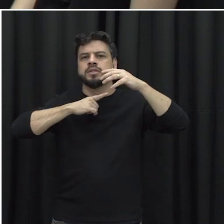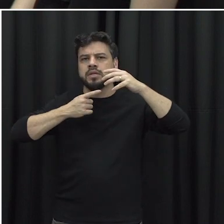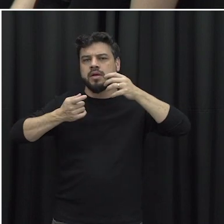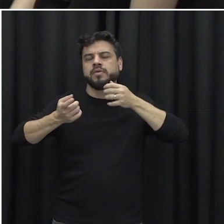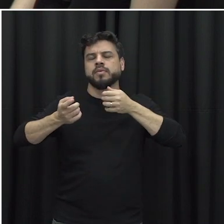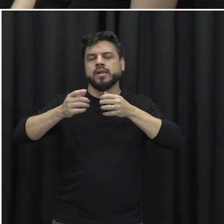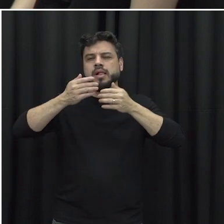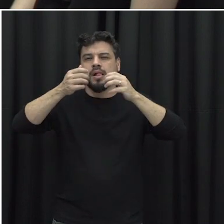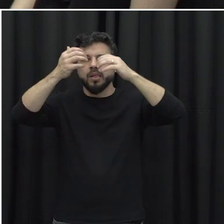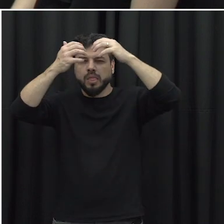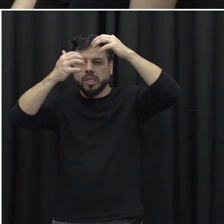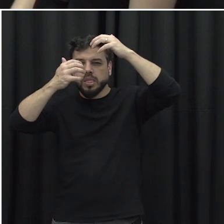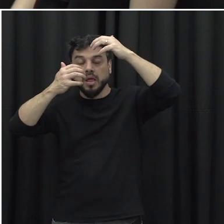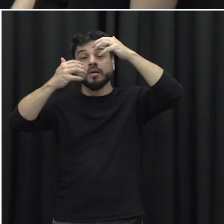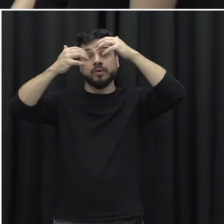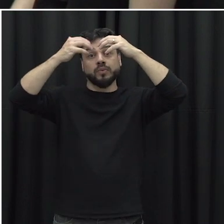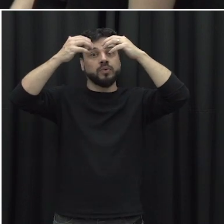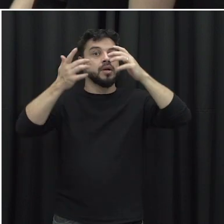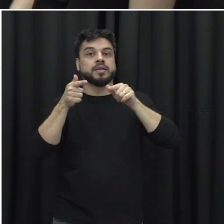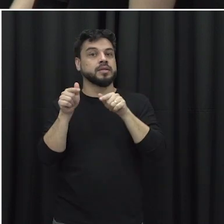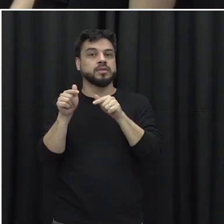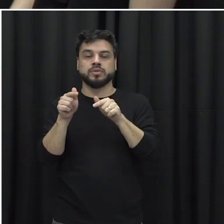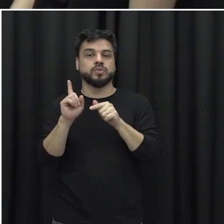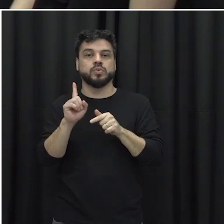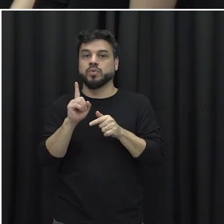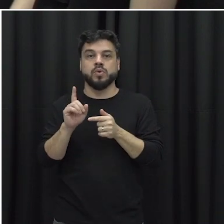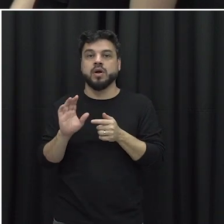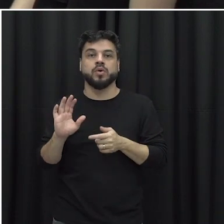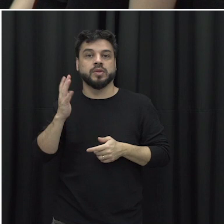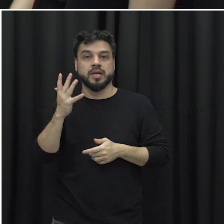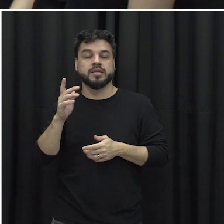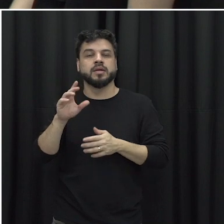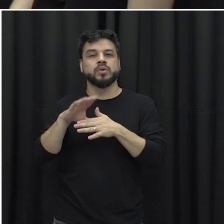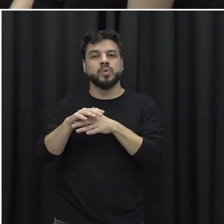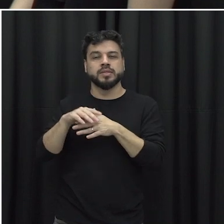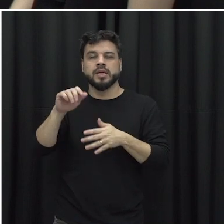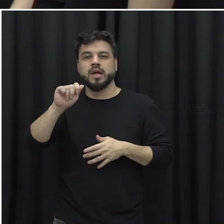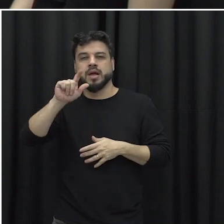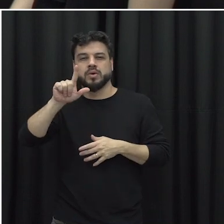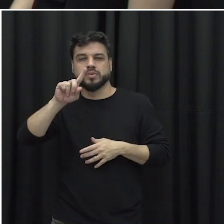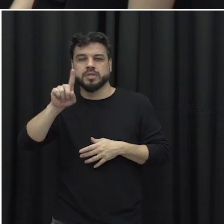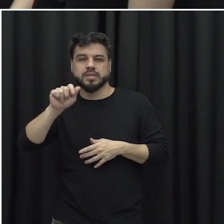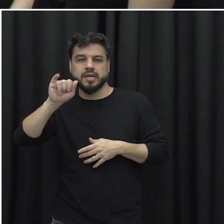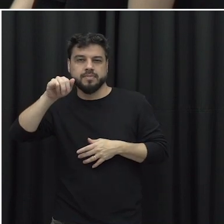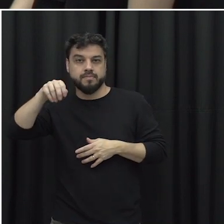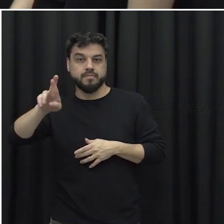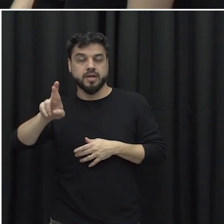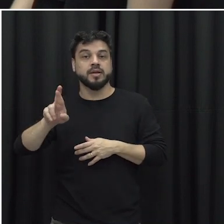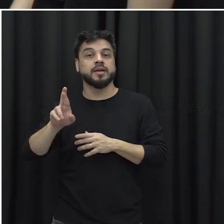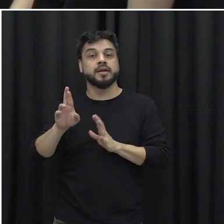déficit. Isso não costuma acontecer na doença de Alzheimer, porque mesmo com a medicação para o Alzheimer, ela